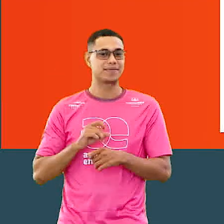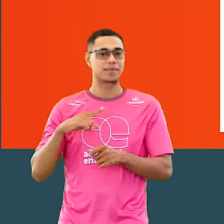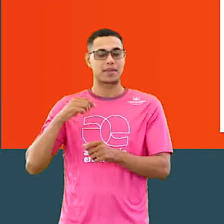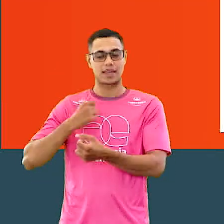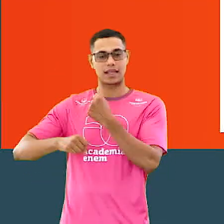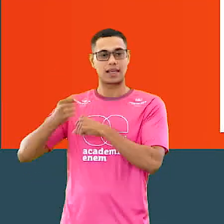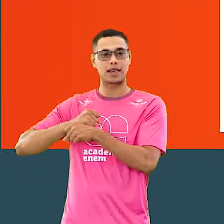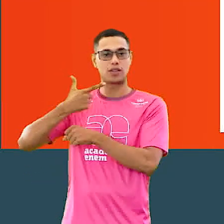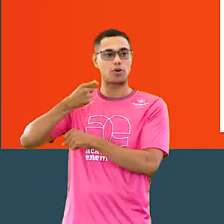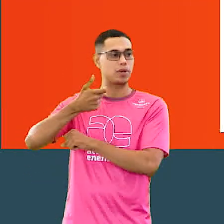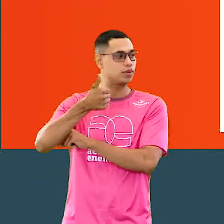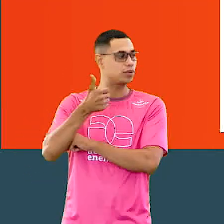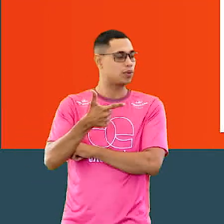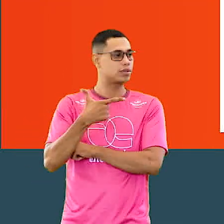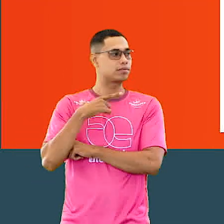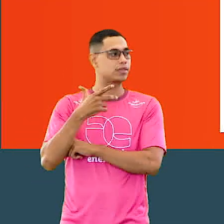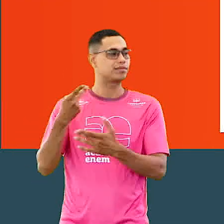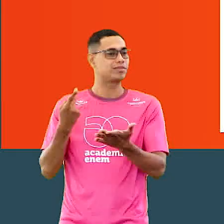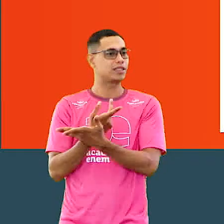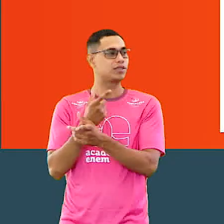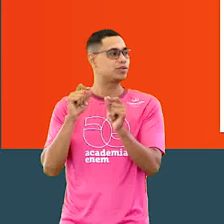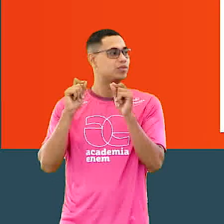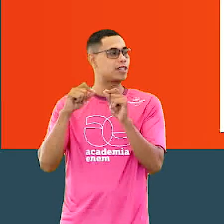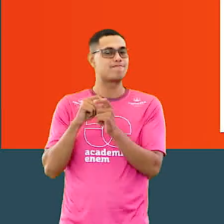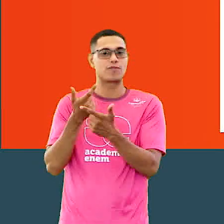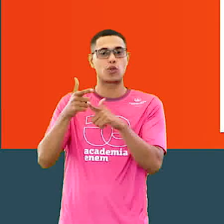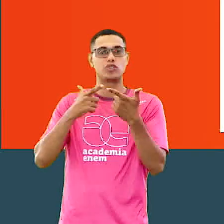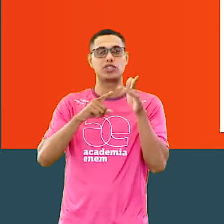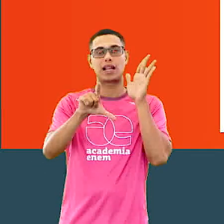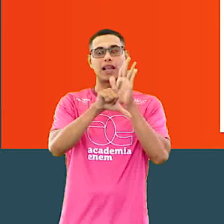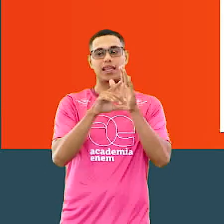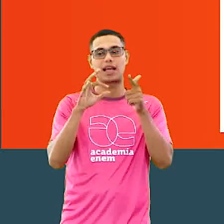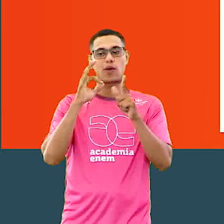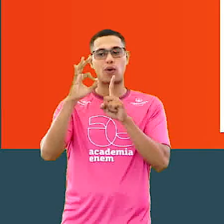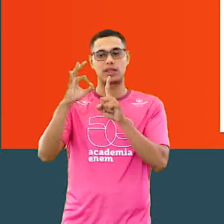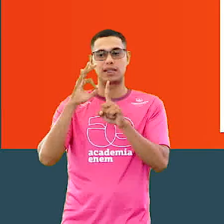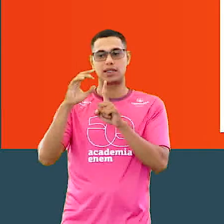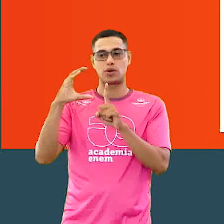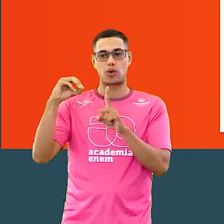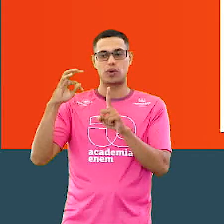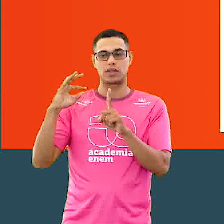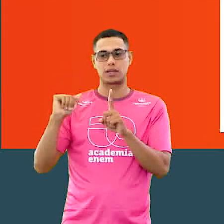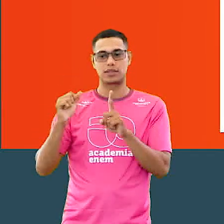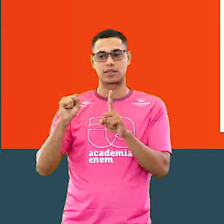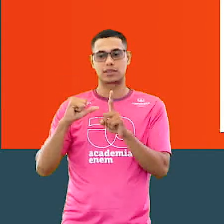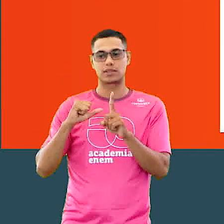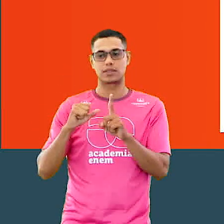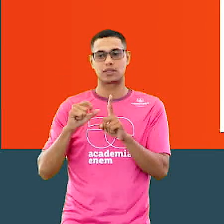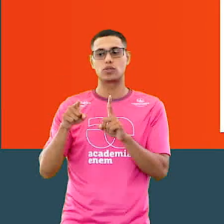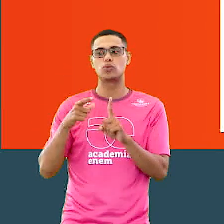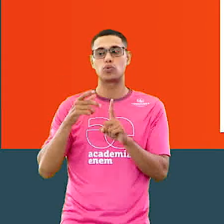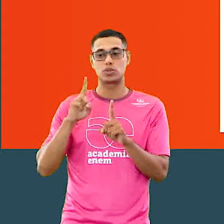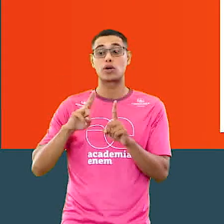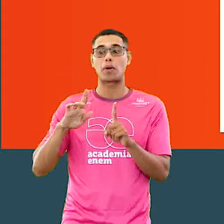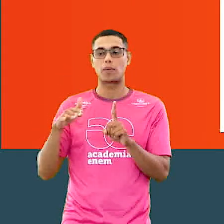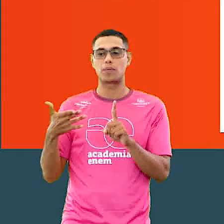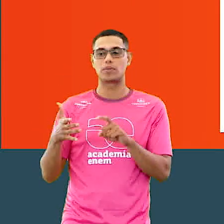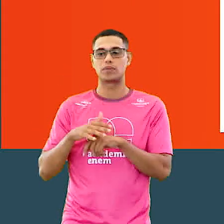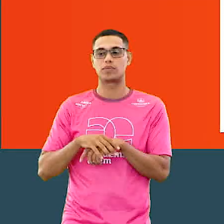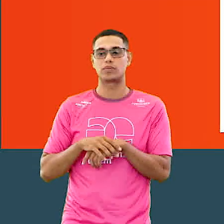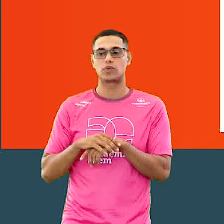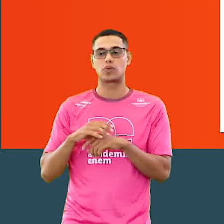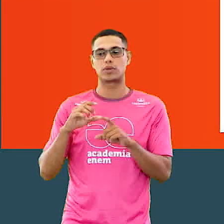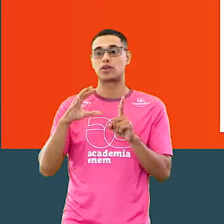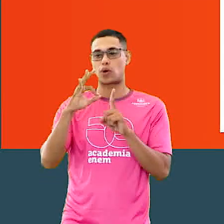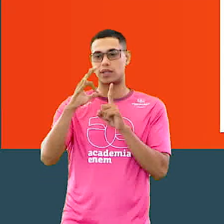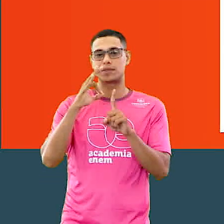2012, o que é que acontece? Não existia a lei das cotas. Então, os estudantes de escola